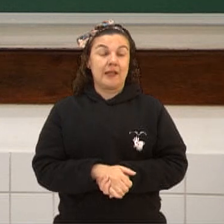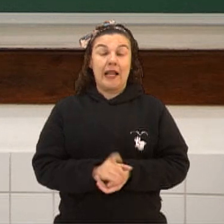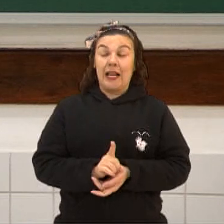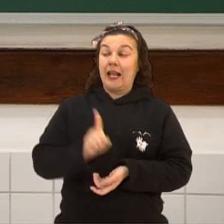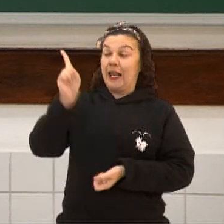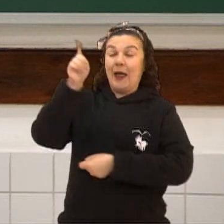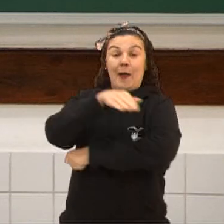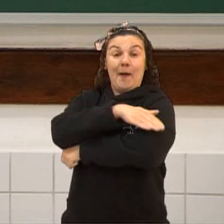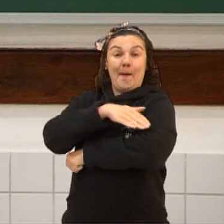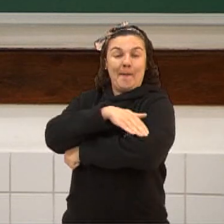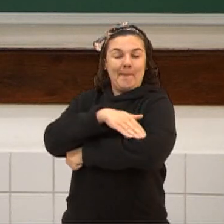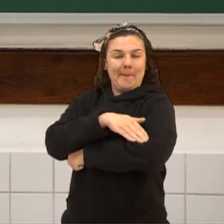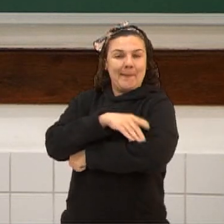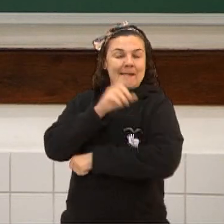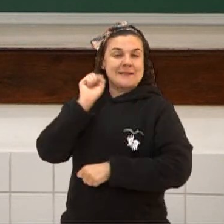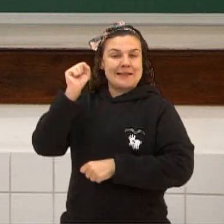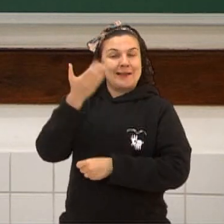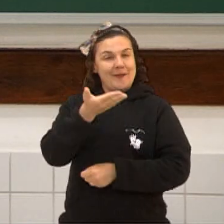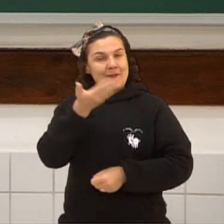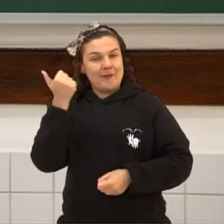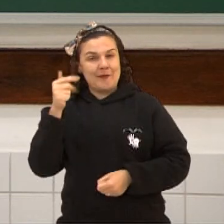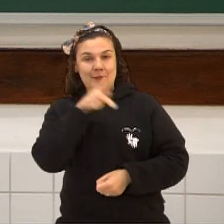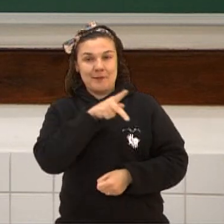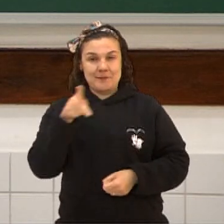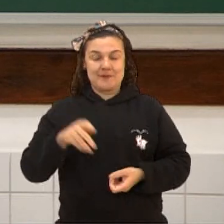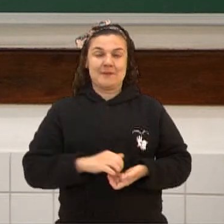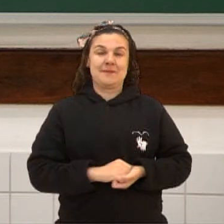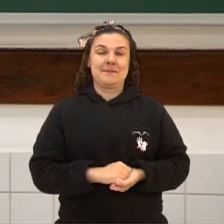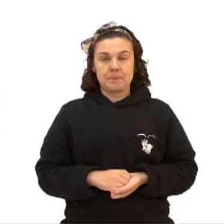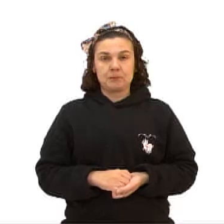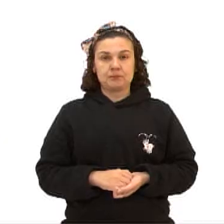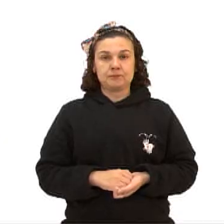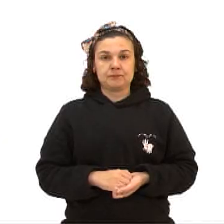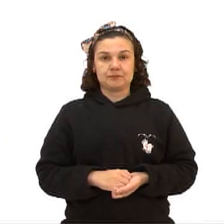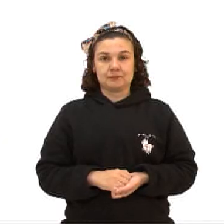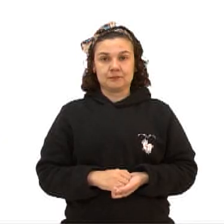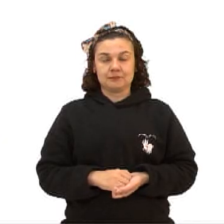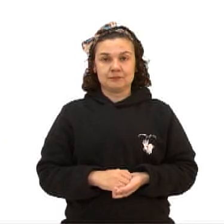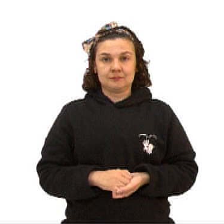Praça Zacarias o professor Vladimir. Fala aí, professor.